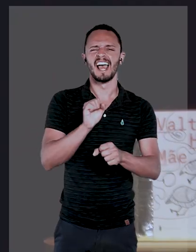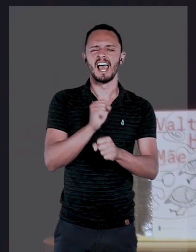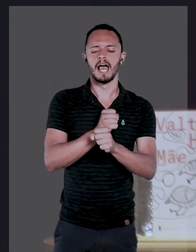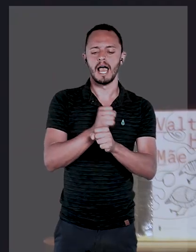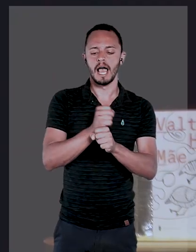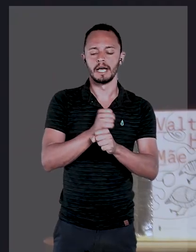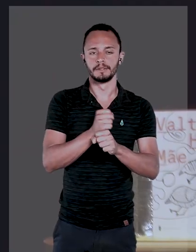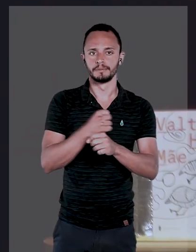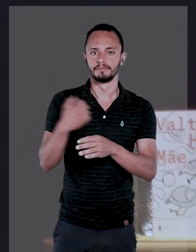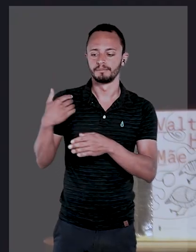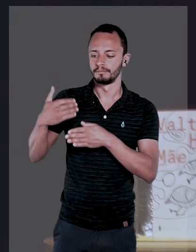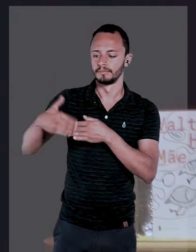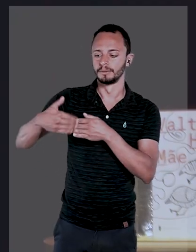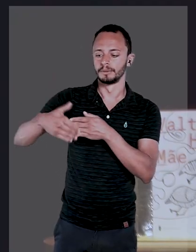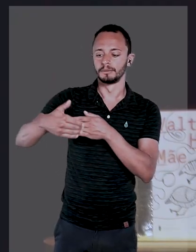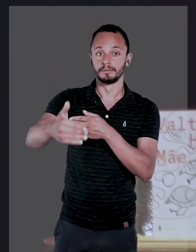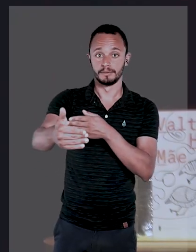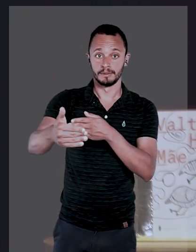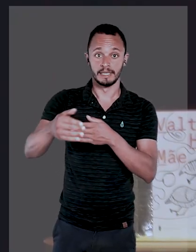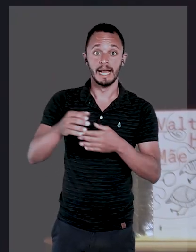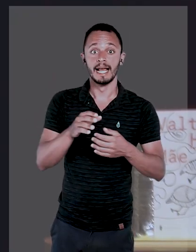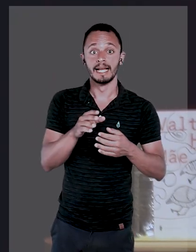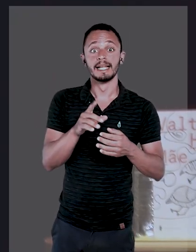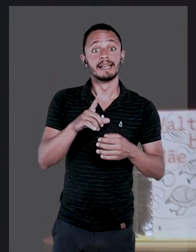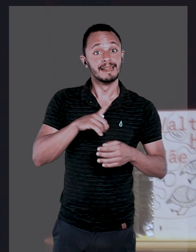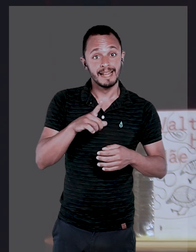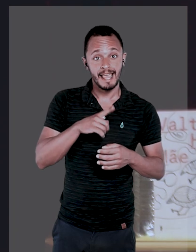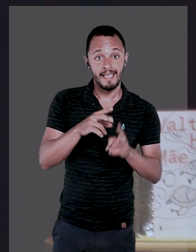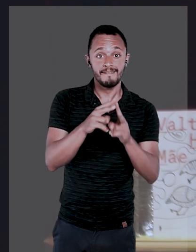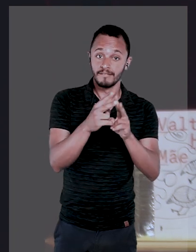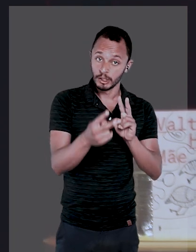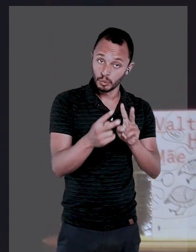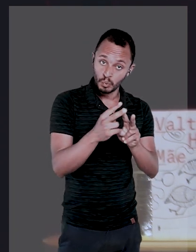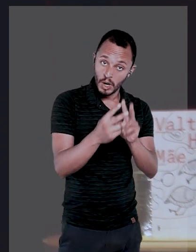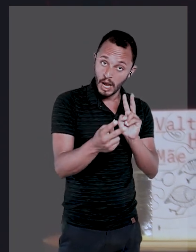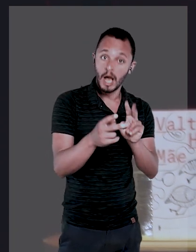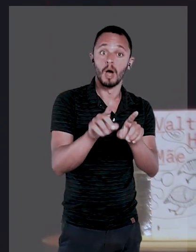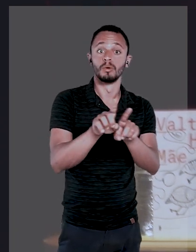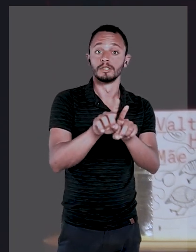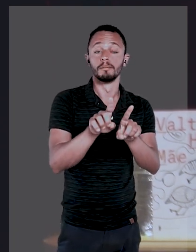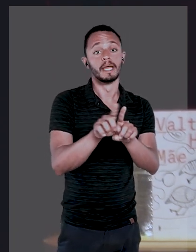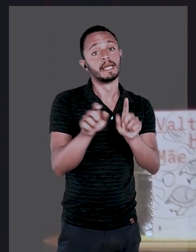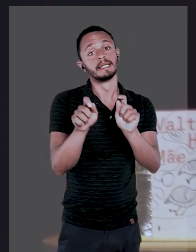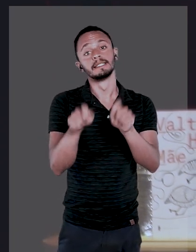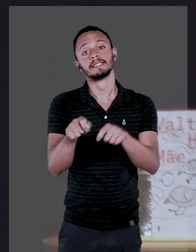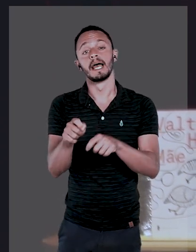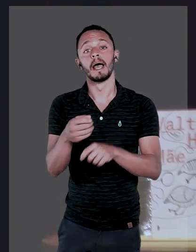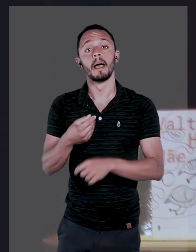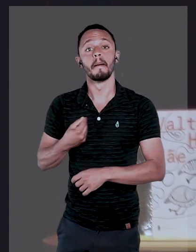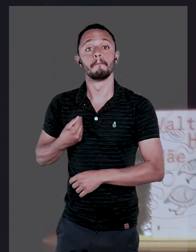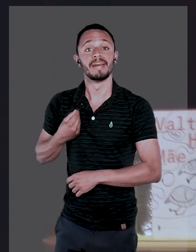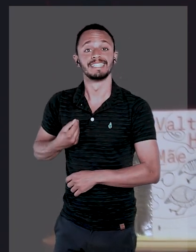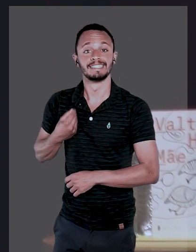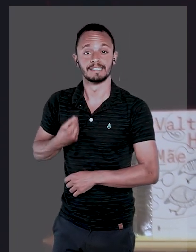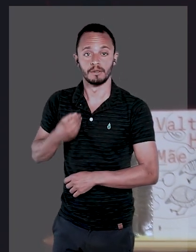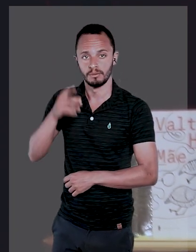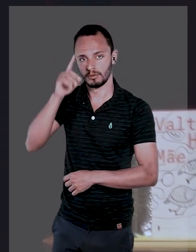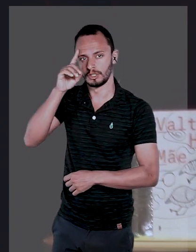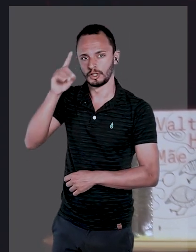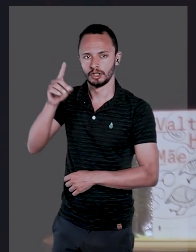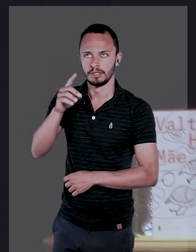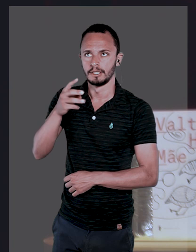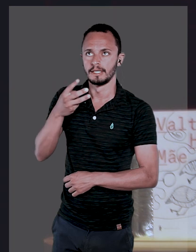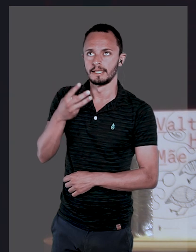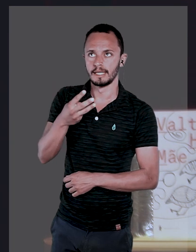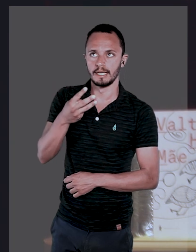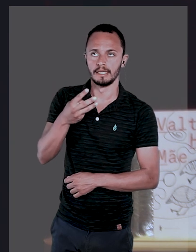Enfim, o projeto continua até o final do ano, a sequência de eventos vai acontecer ainda digital, alternando